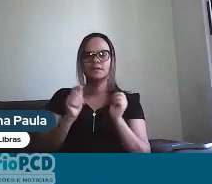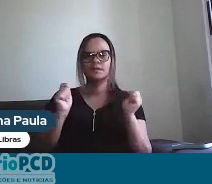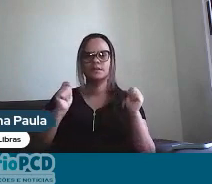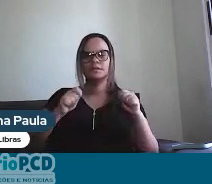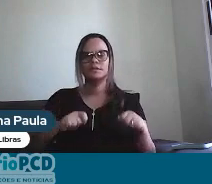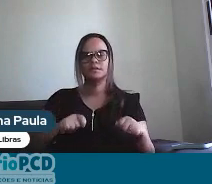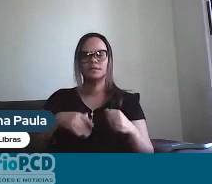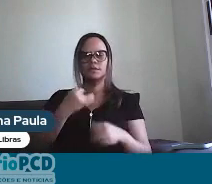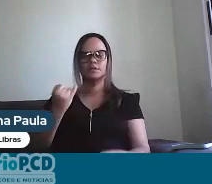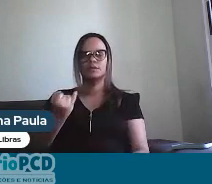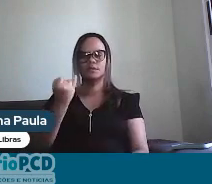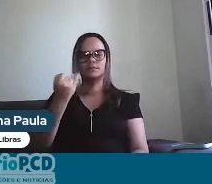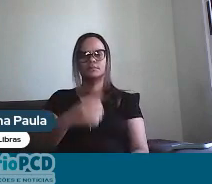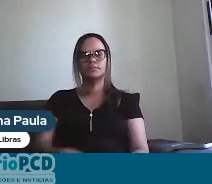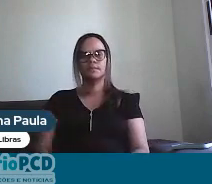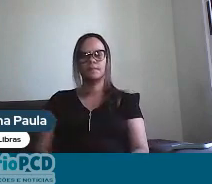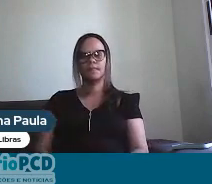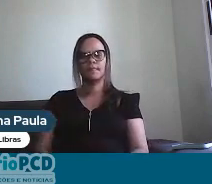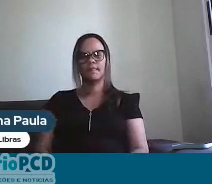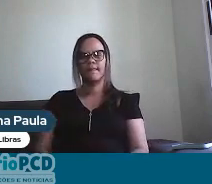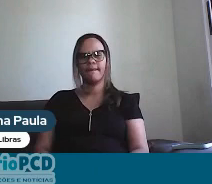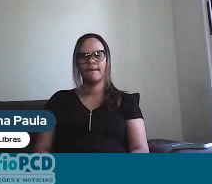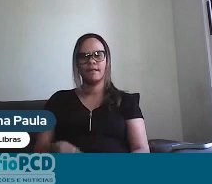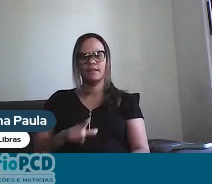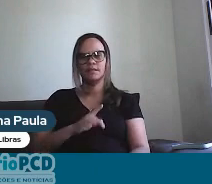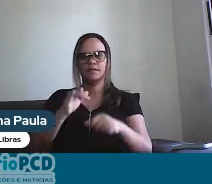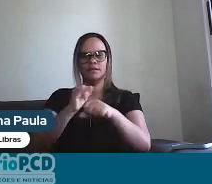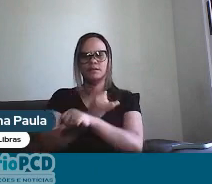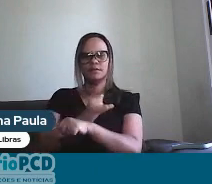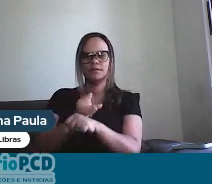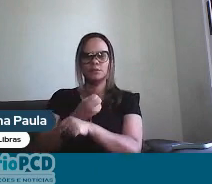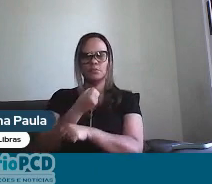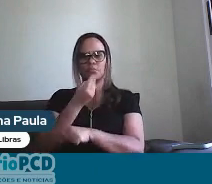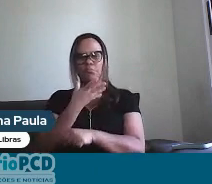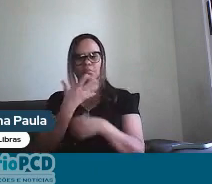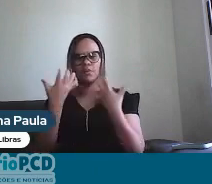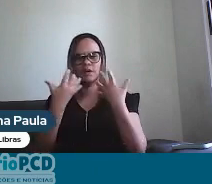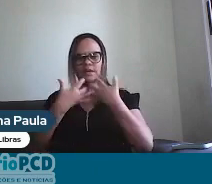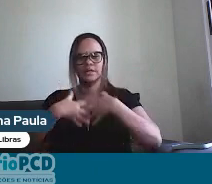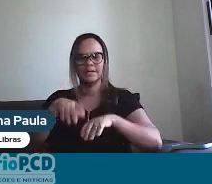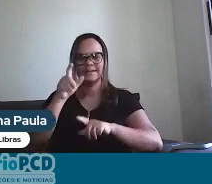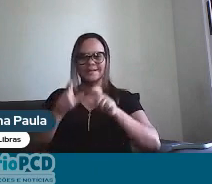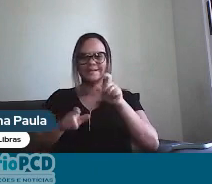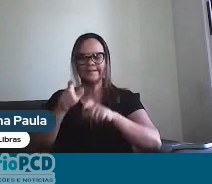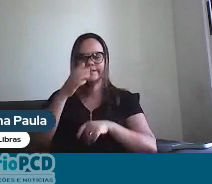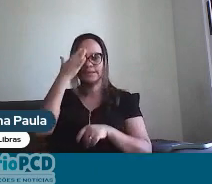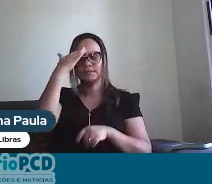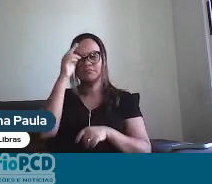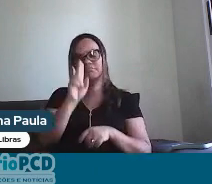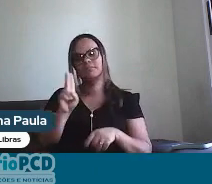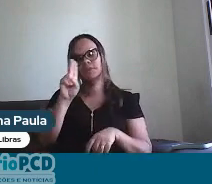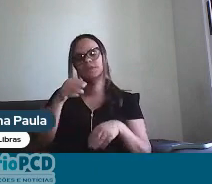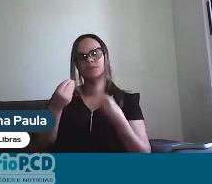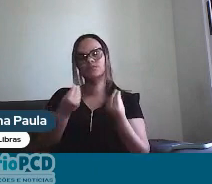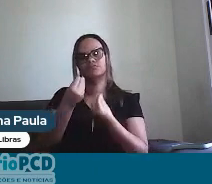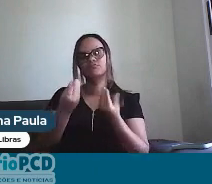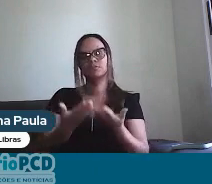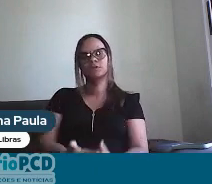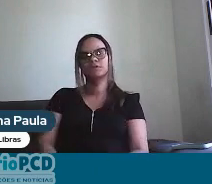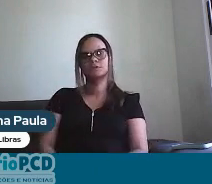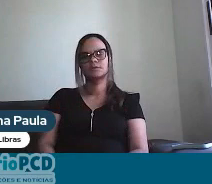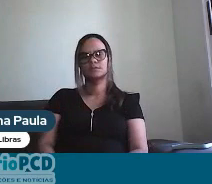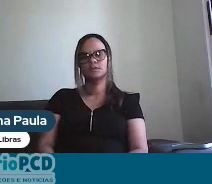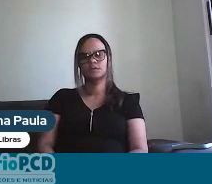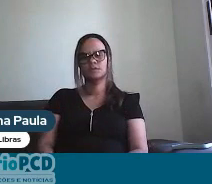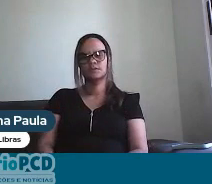é fundamental. Não adianta ter um instrumento muito bom, muito completo, se as pessoas não souberem utilizar, né? E aí, de